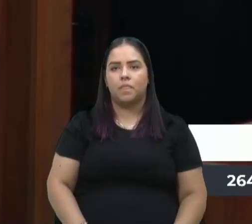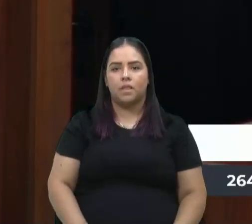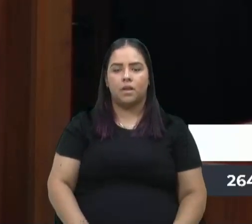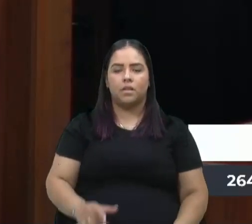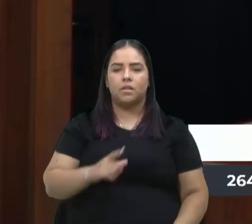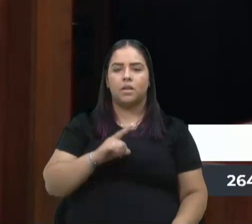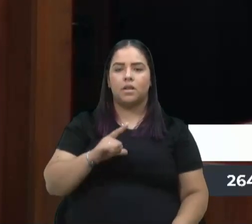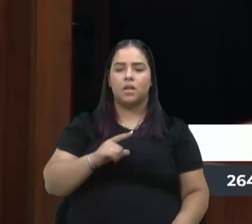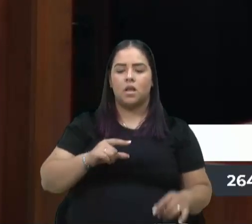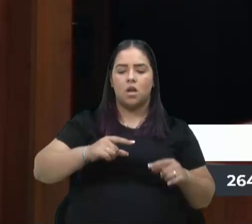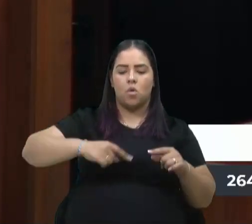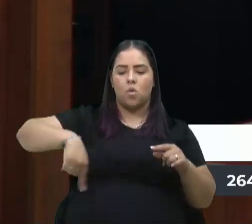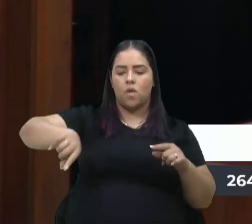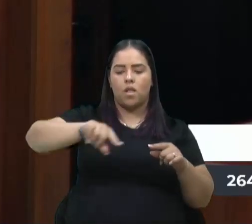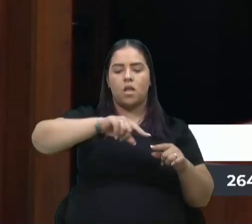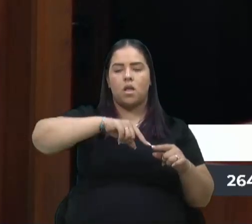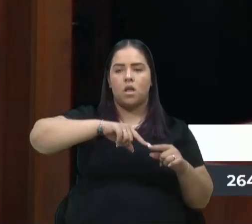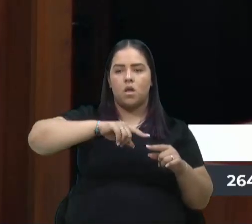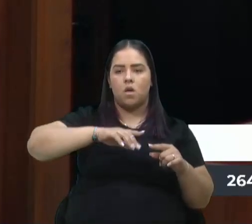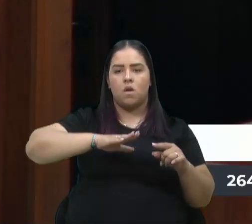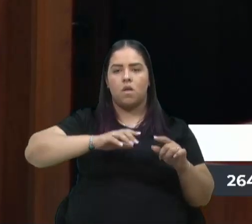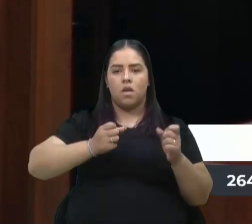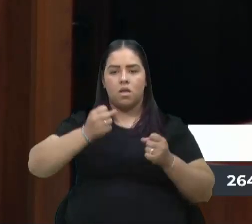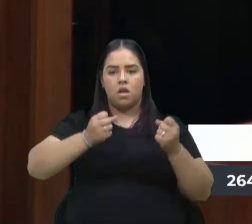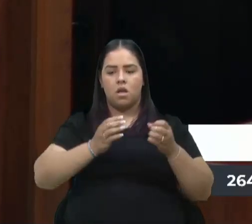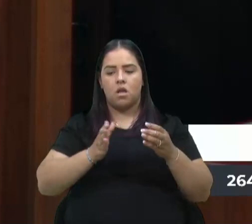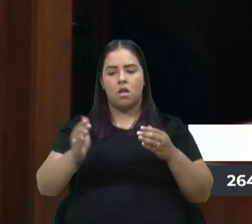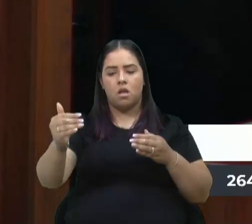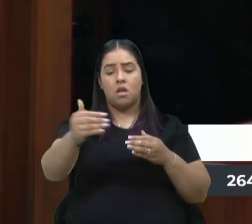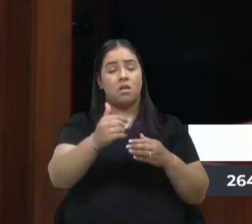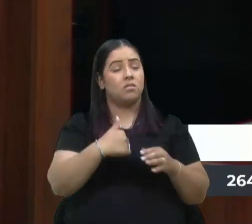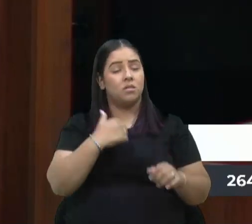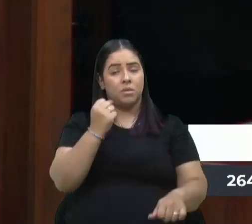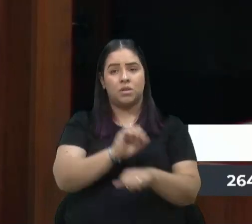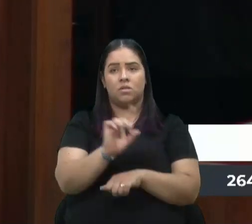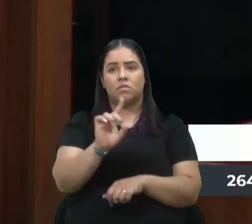rotatória, espero não ter que voltar à tribuna com mais uma morte,